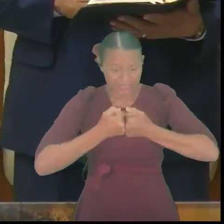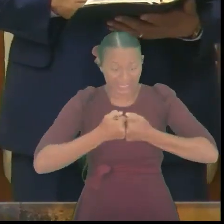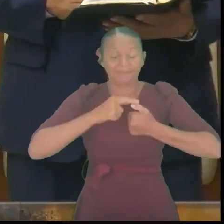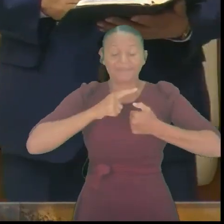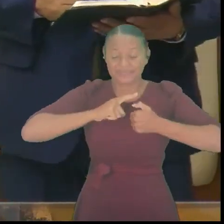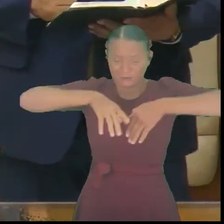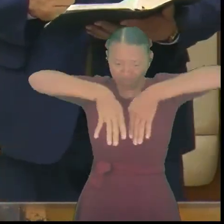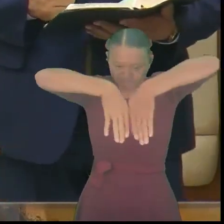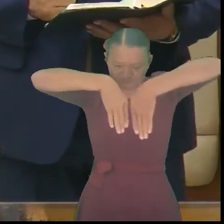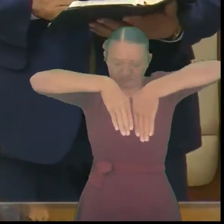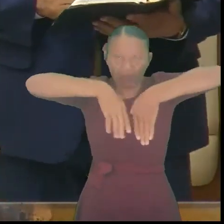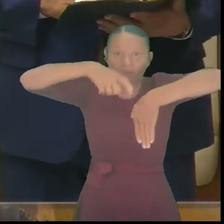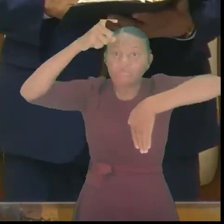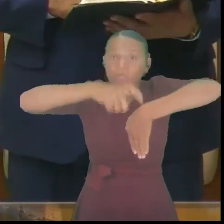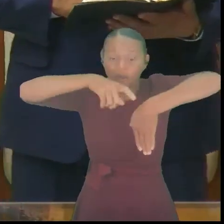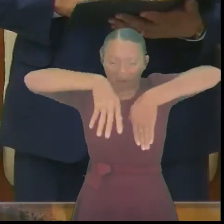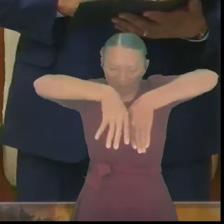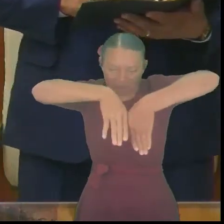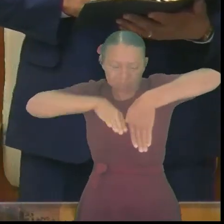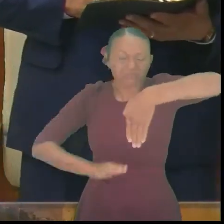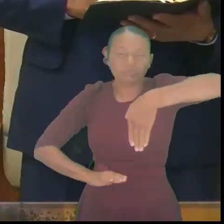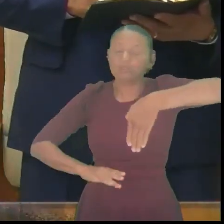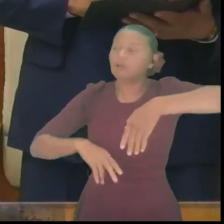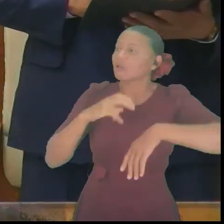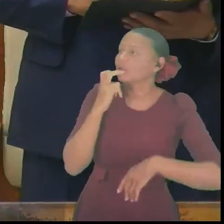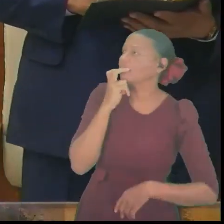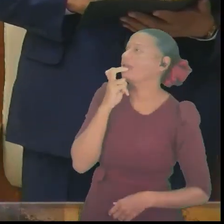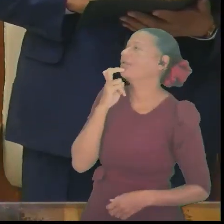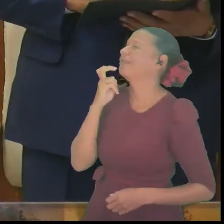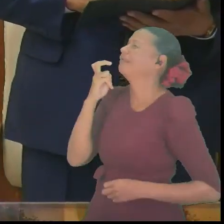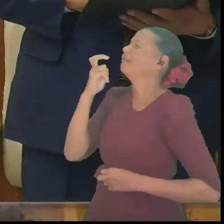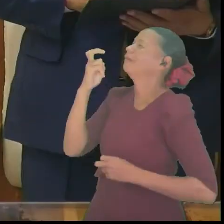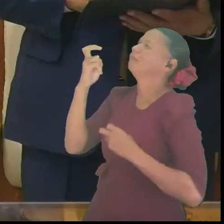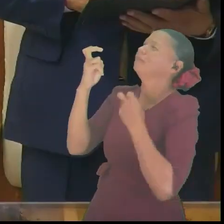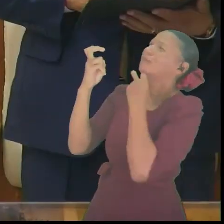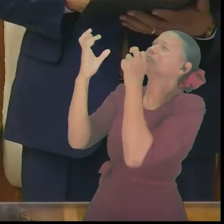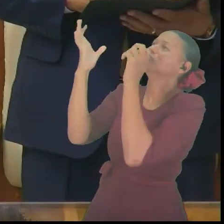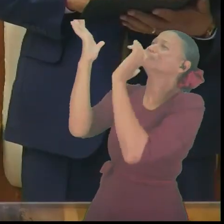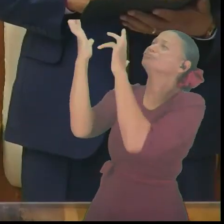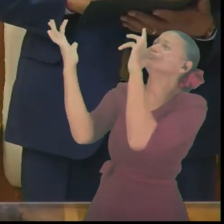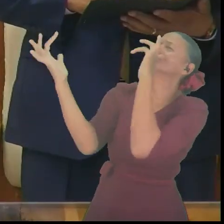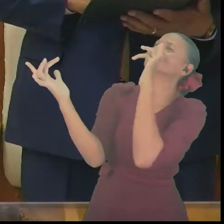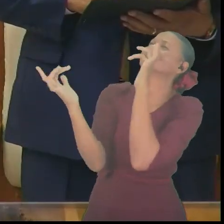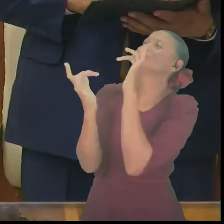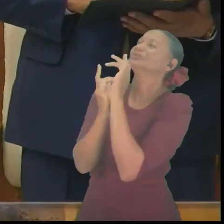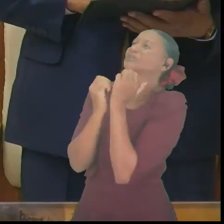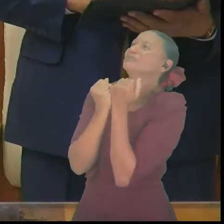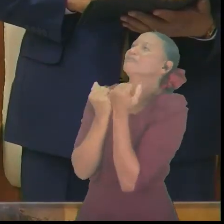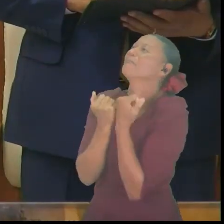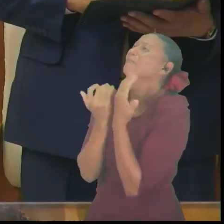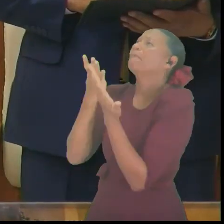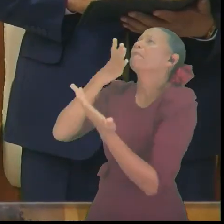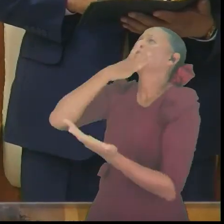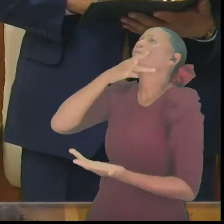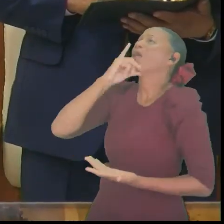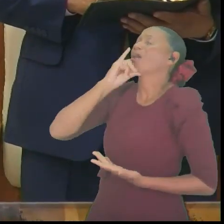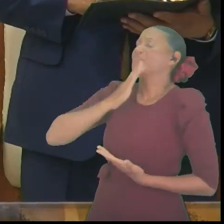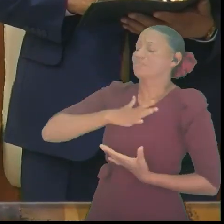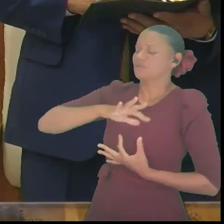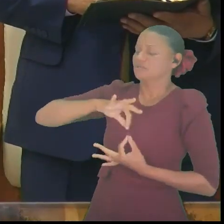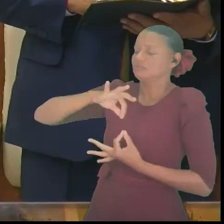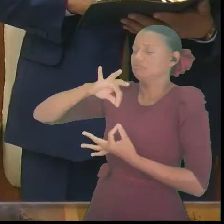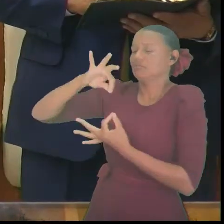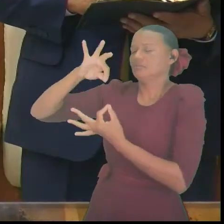E clamando Jesus com grande voz, disse: Pai, nas tuas mãos entrego o meu espírito. E havendo dito